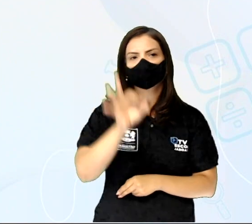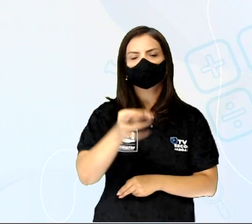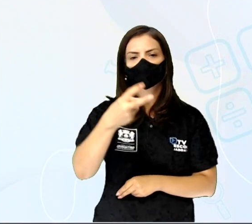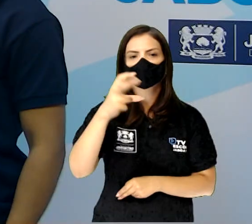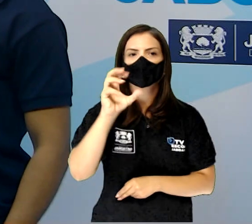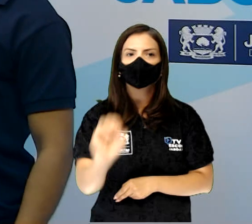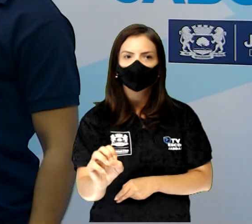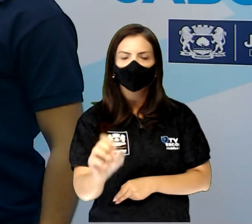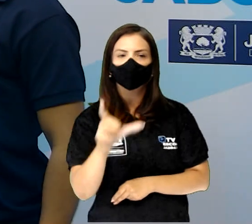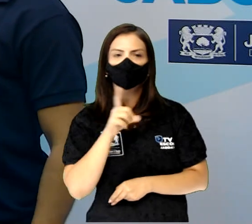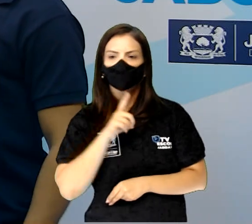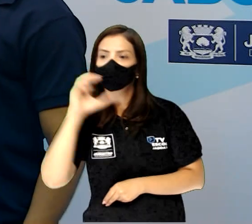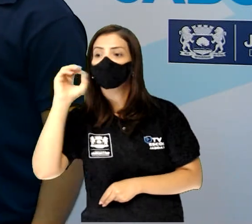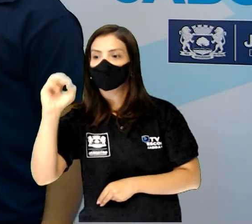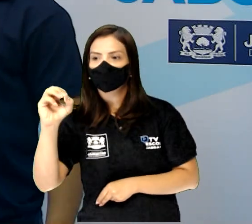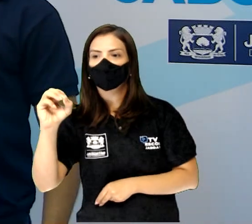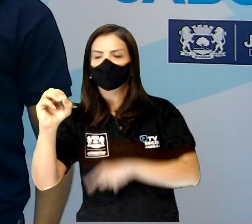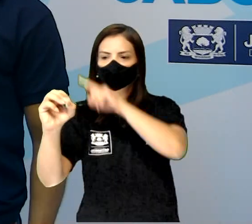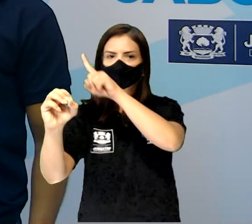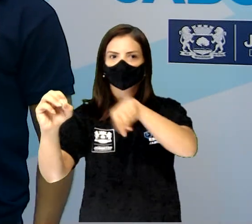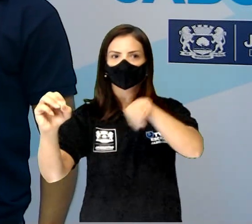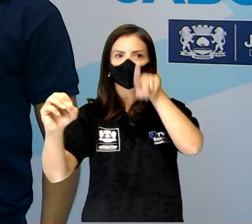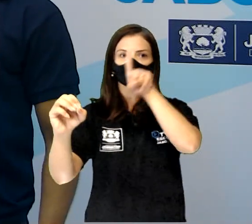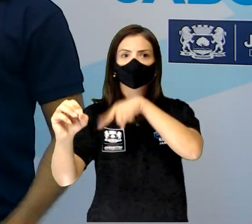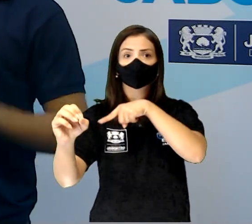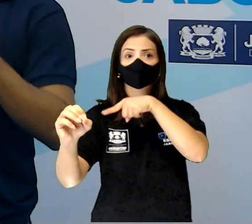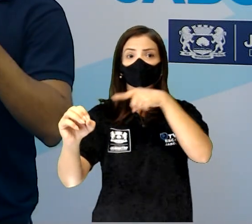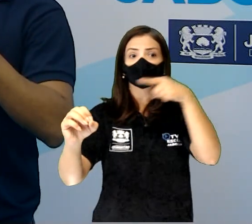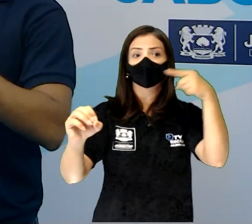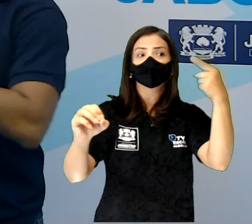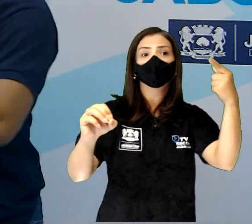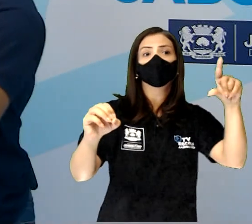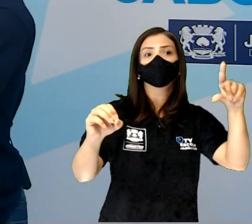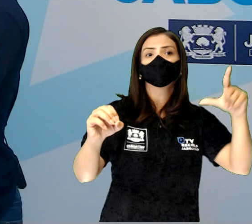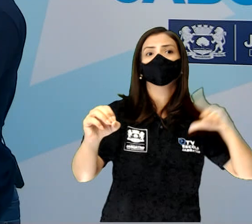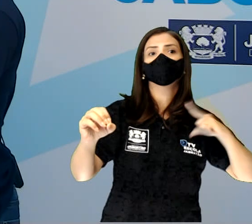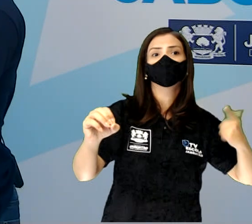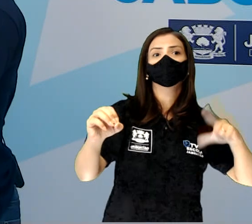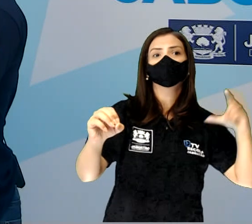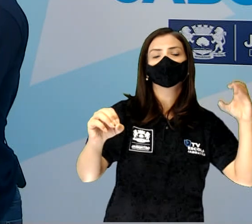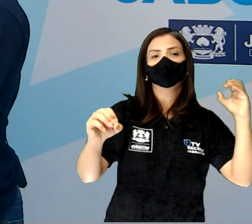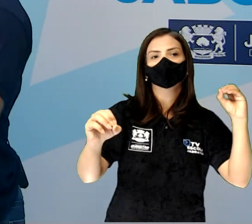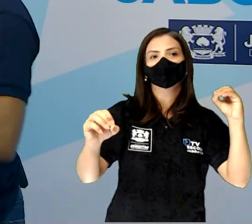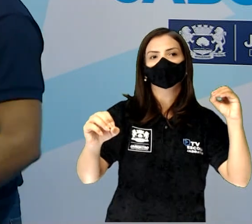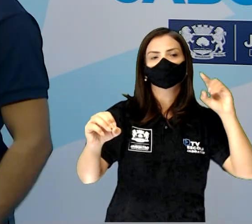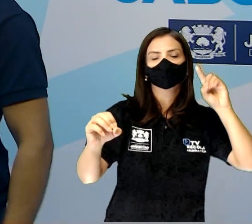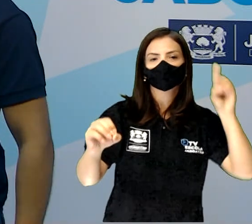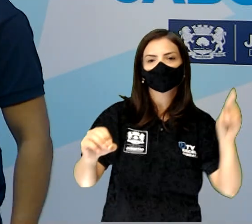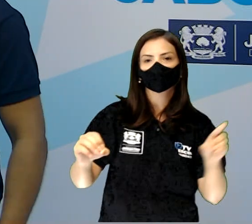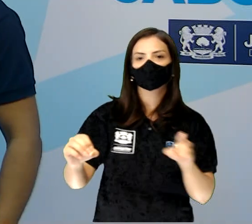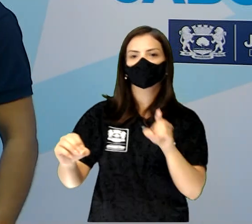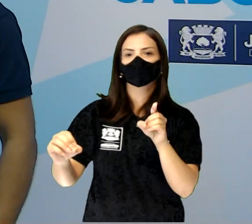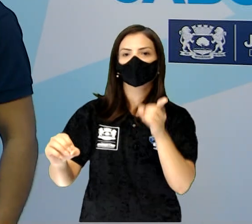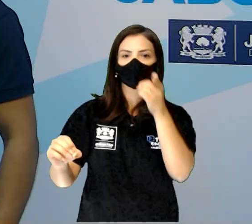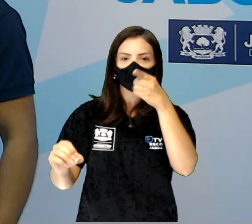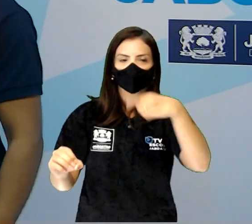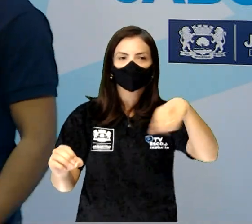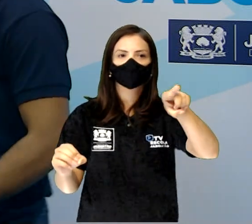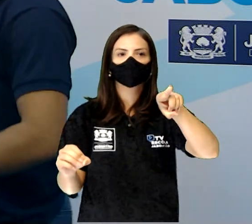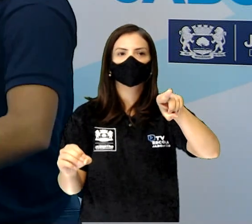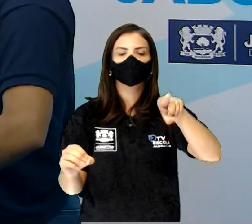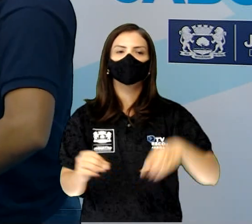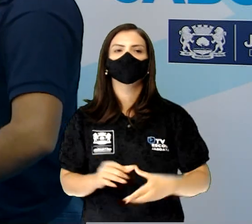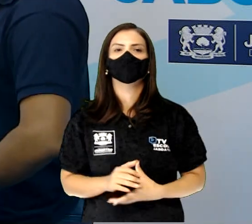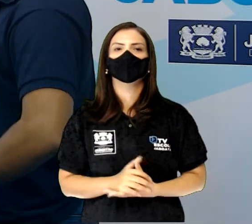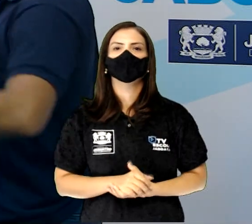tem um zero, vou cortar. Cortei, lá não tem zero. Você vai e desloca uma casa, a vírgula, e coloca ela aqui, ó.